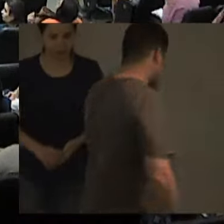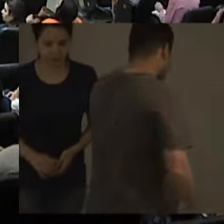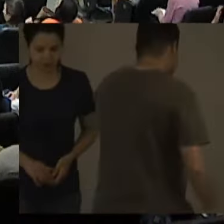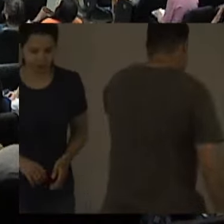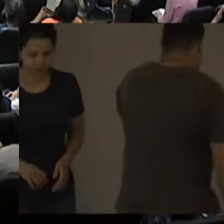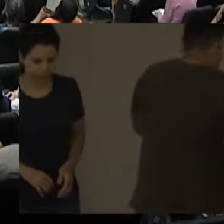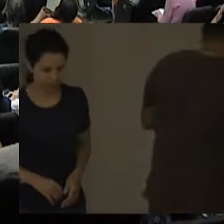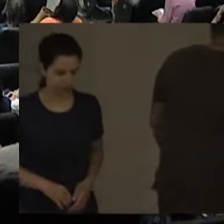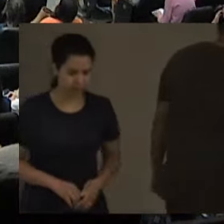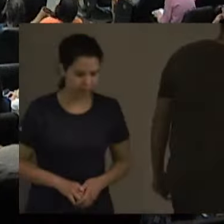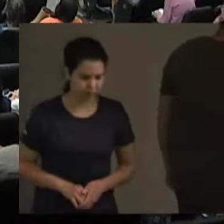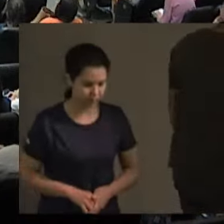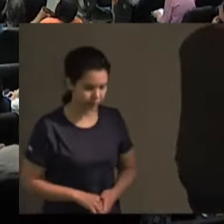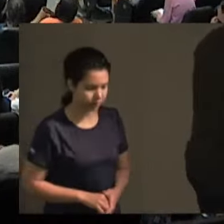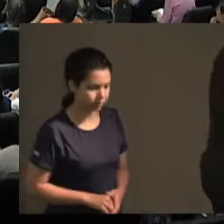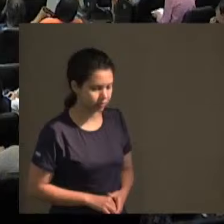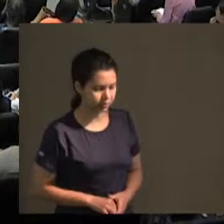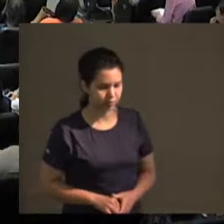Camila, tu...